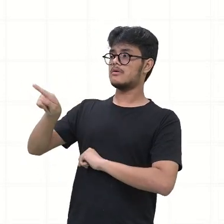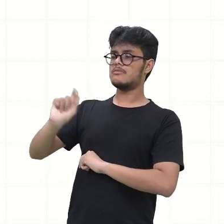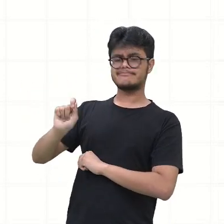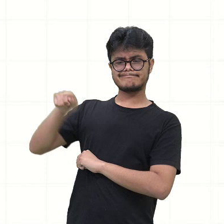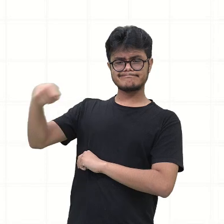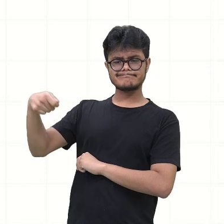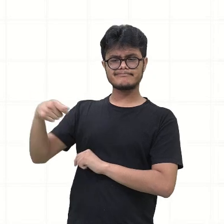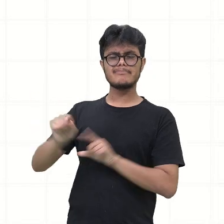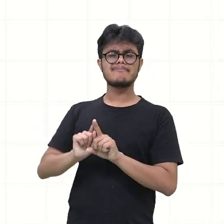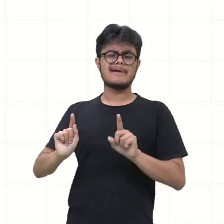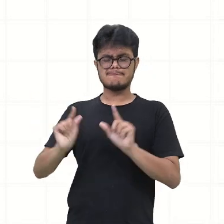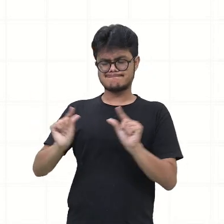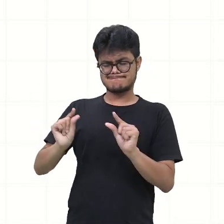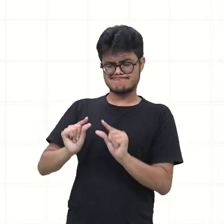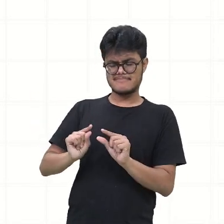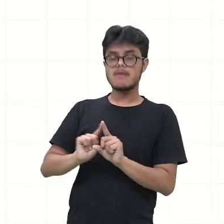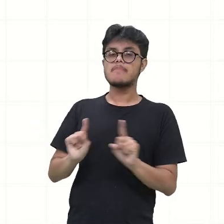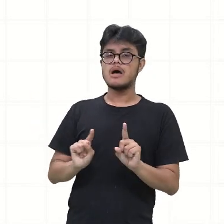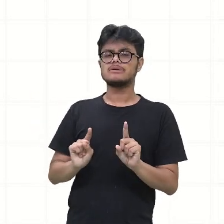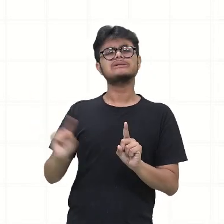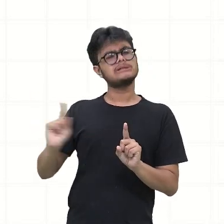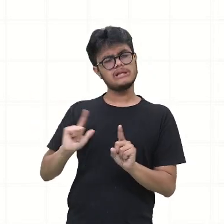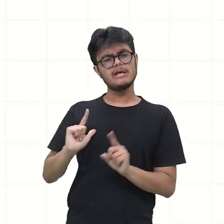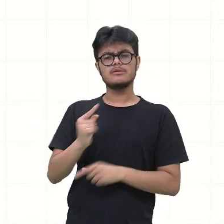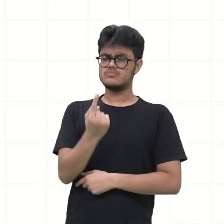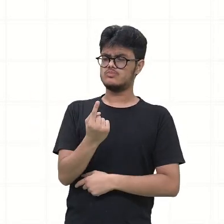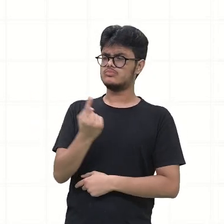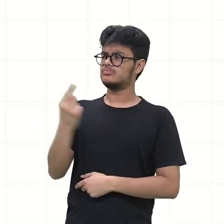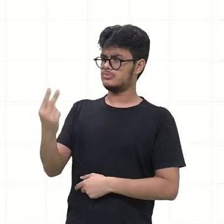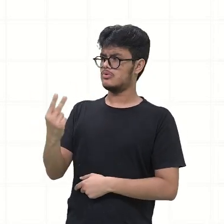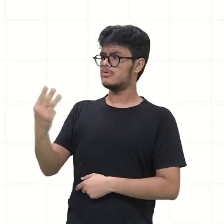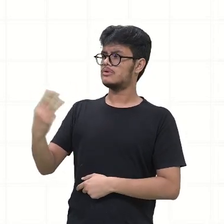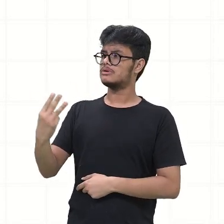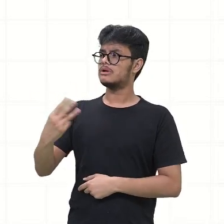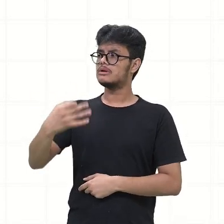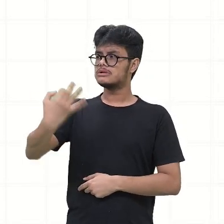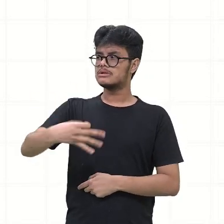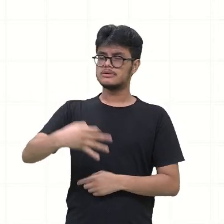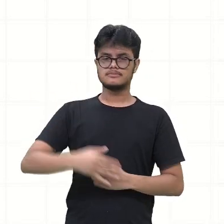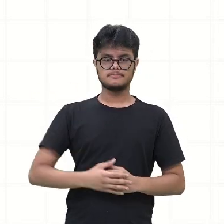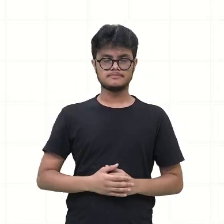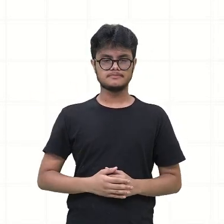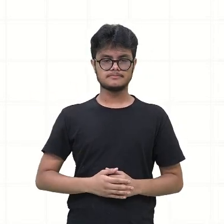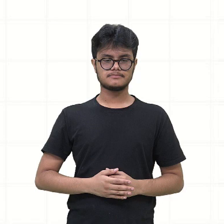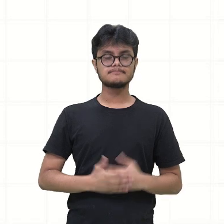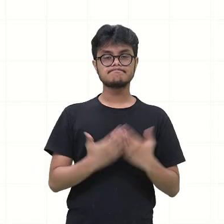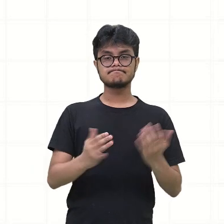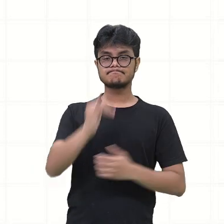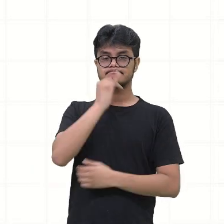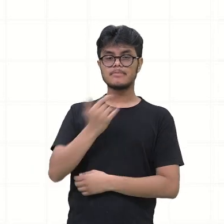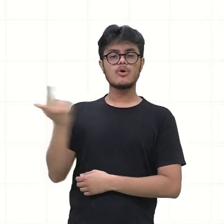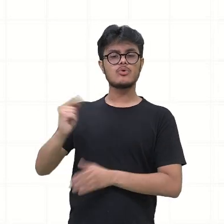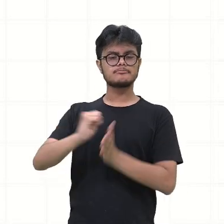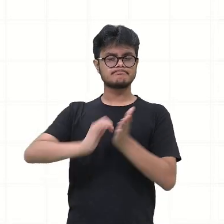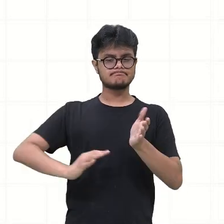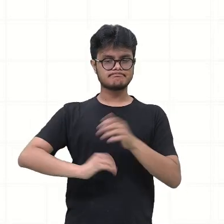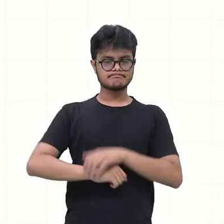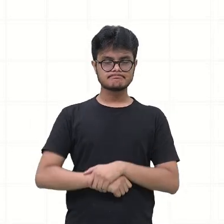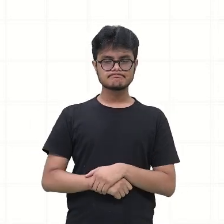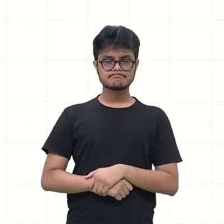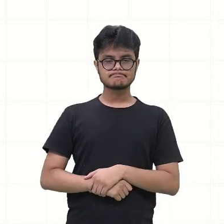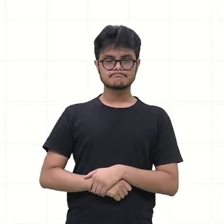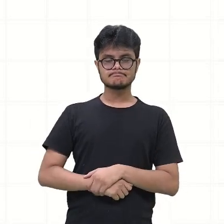apertado, mas ainda vou ter o valor 1, o valor 2, o valor 3. Tudo bem? Então, vamos a mais um exemplo.